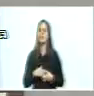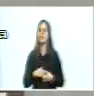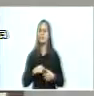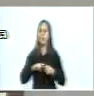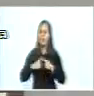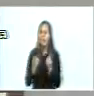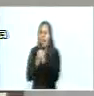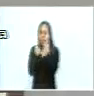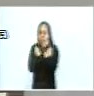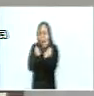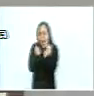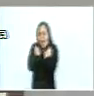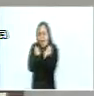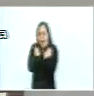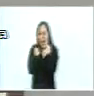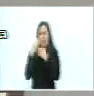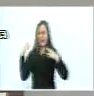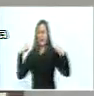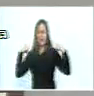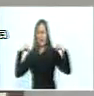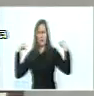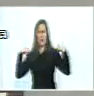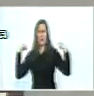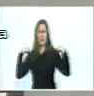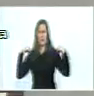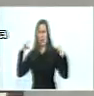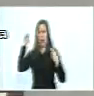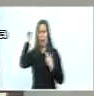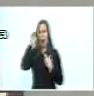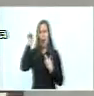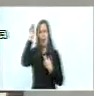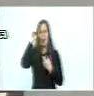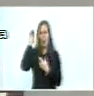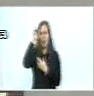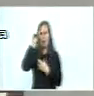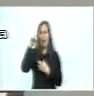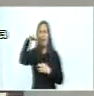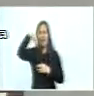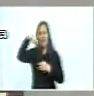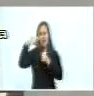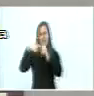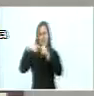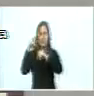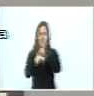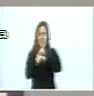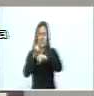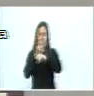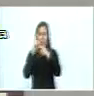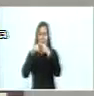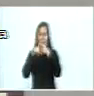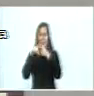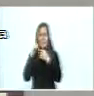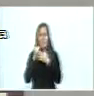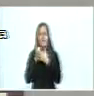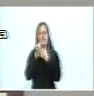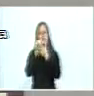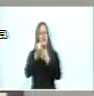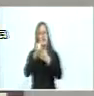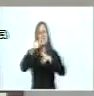mandar um abraço aqui para os motoristas da ambulância do município, que têm prestado um serviço